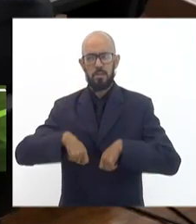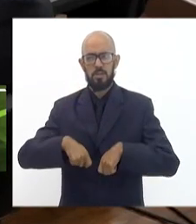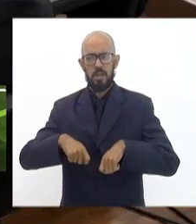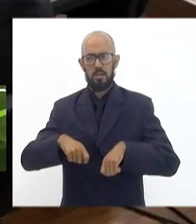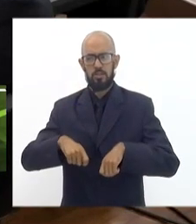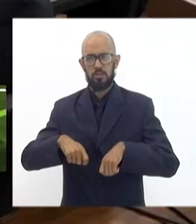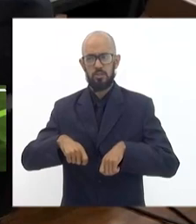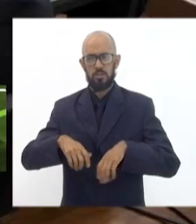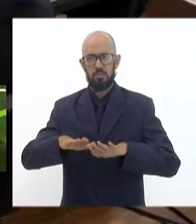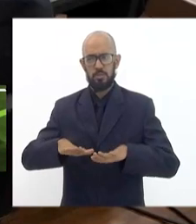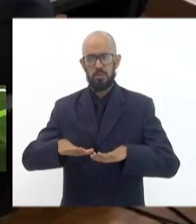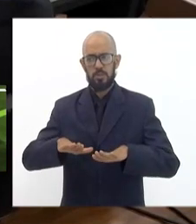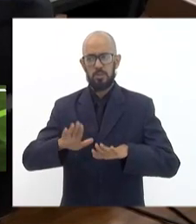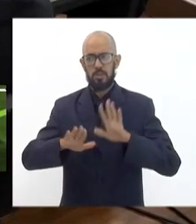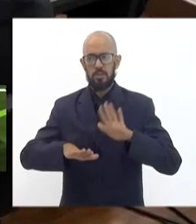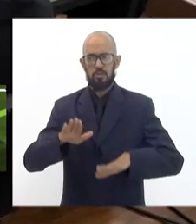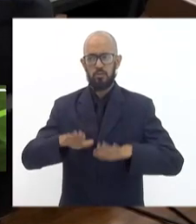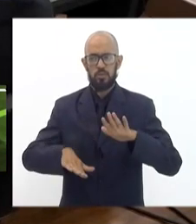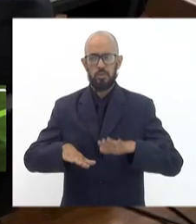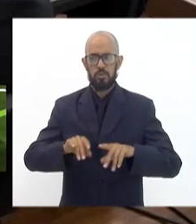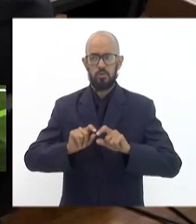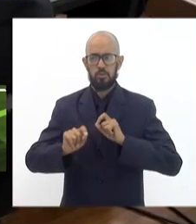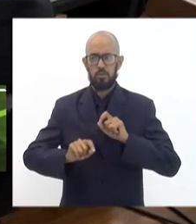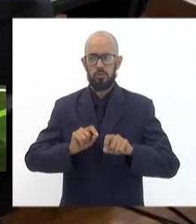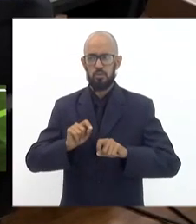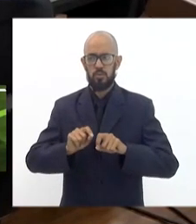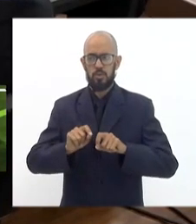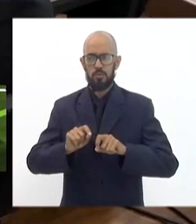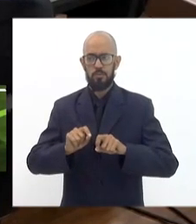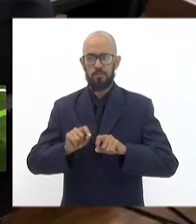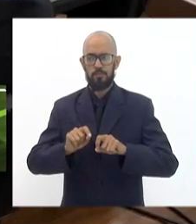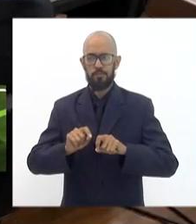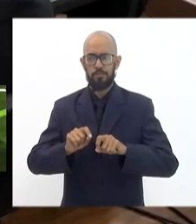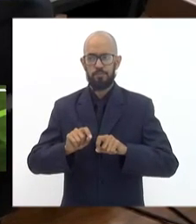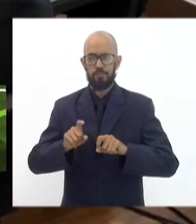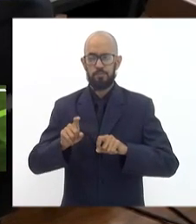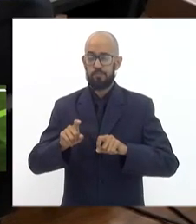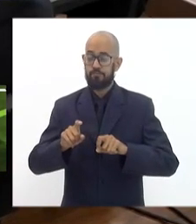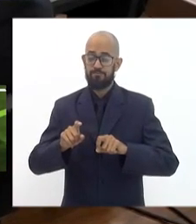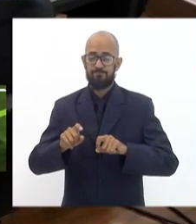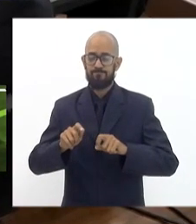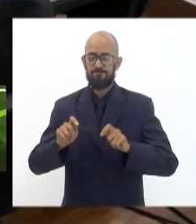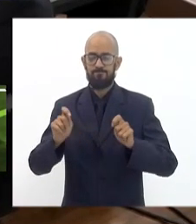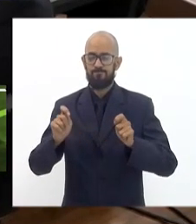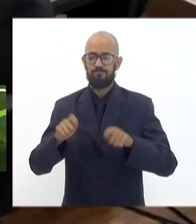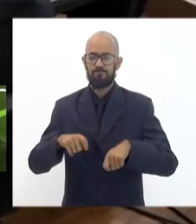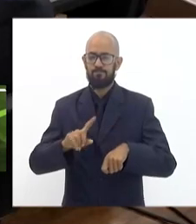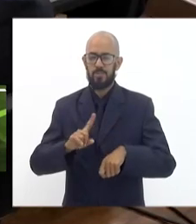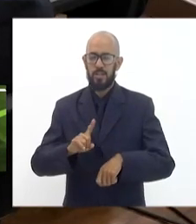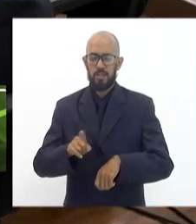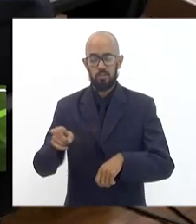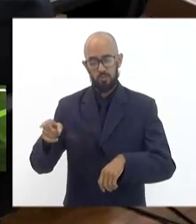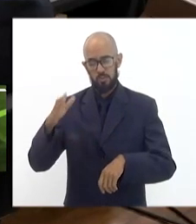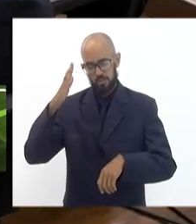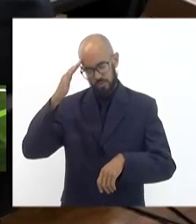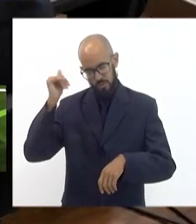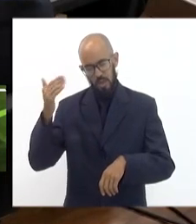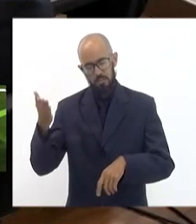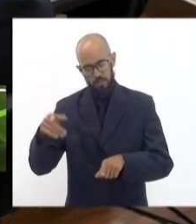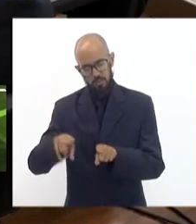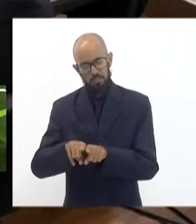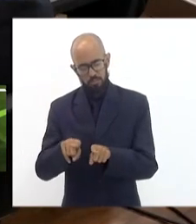e disse ah tem hora que é a Contramão só também que sabe Dilson